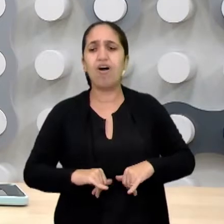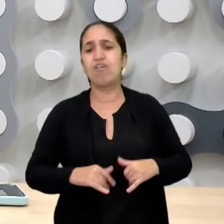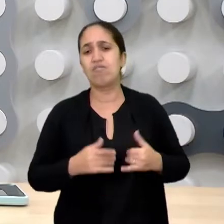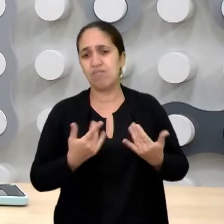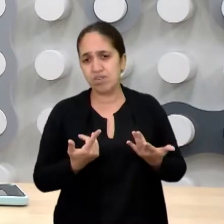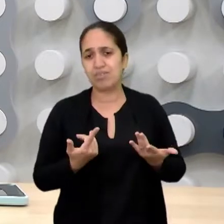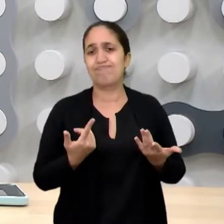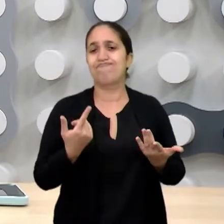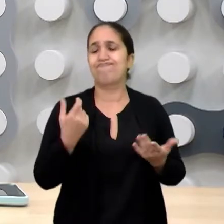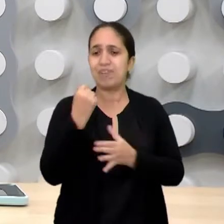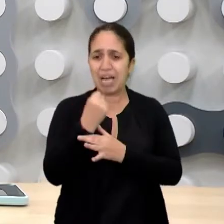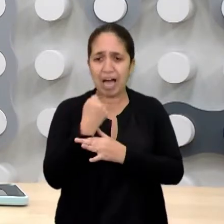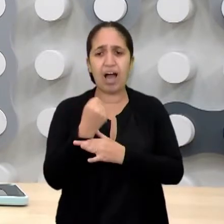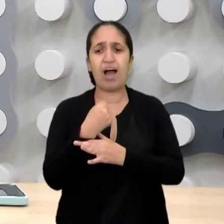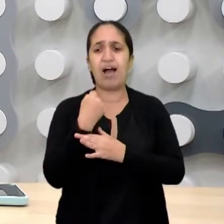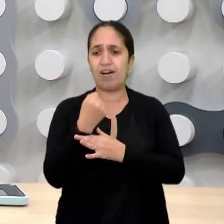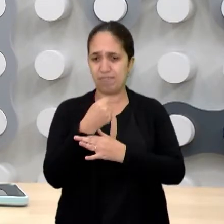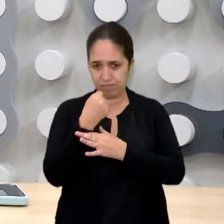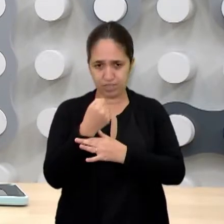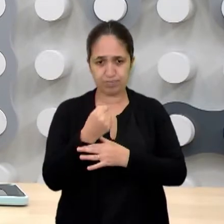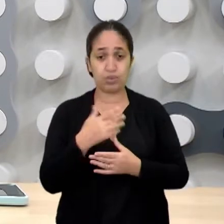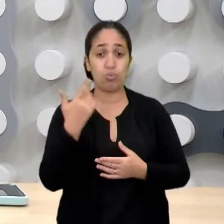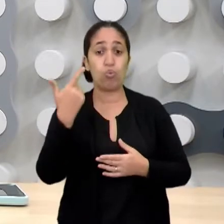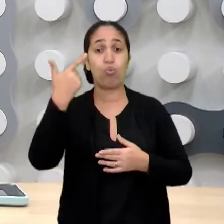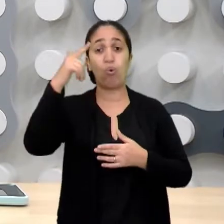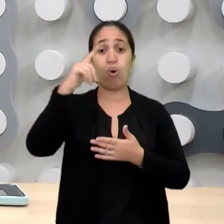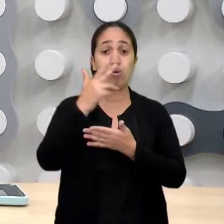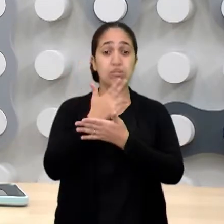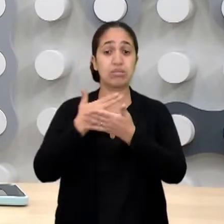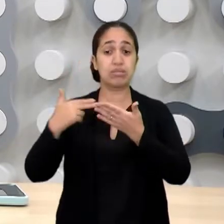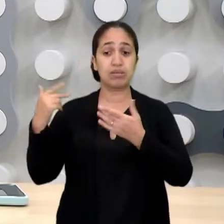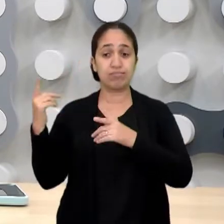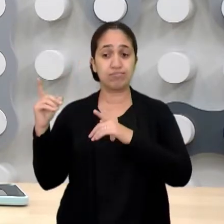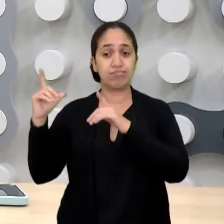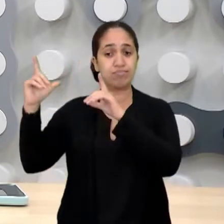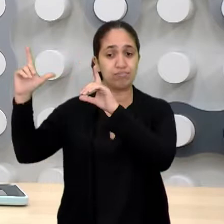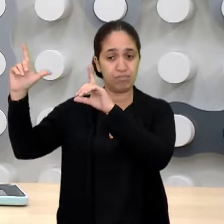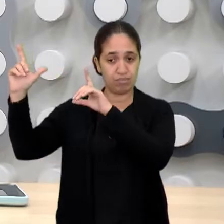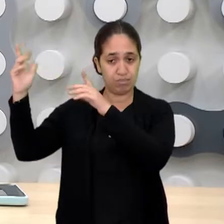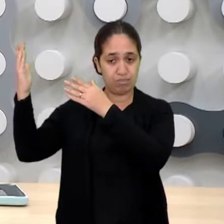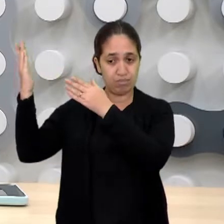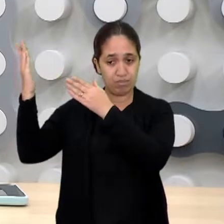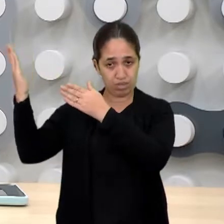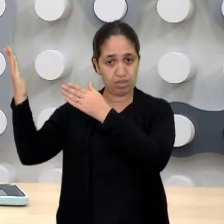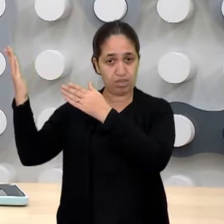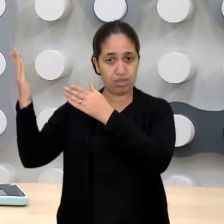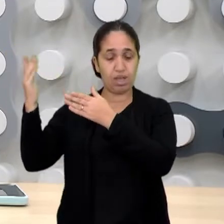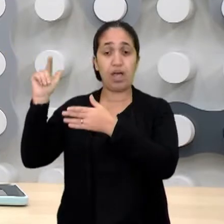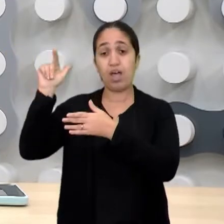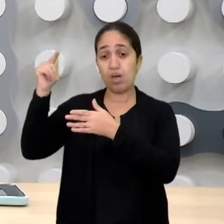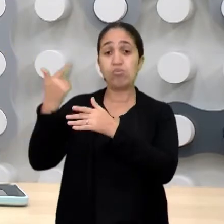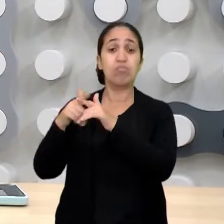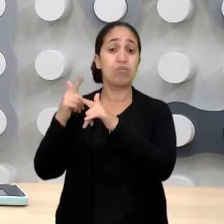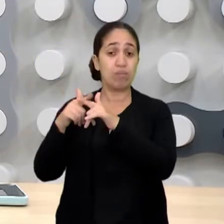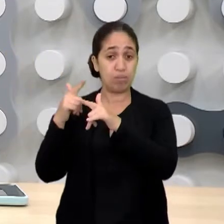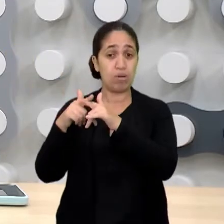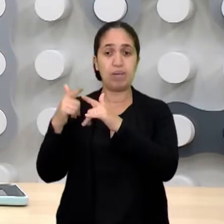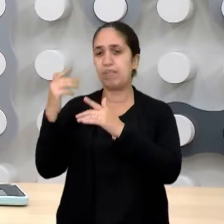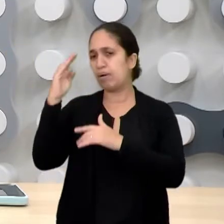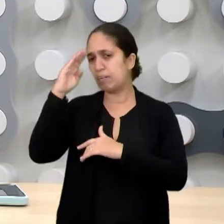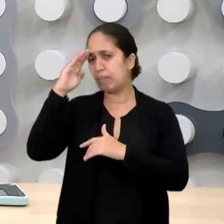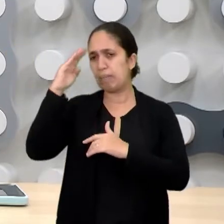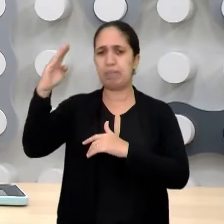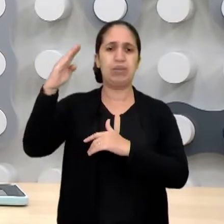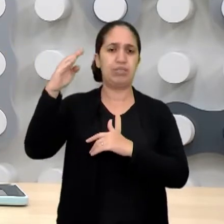consequências gravíssimas, né? A gente tem uma outra imagem aí, né, que é o principal foco aí do problema aí dos terremotos,